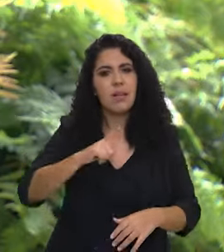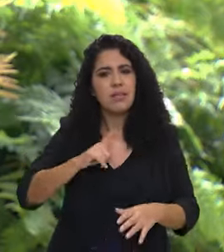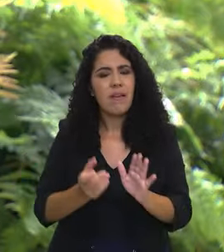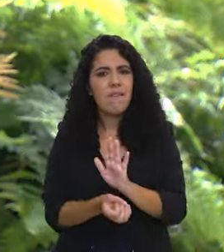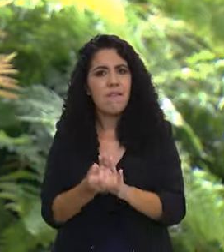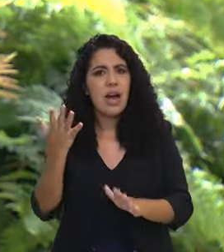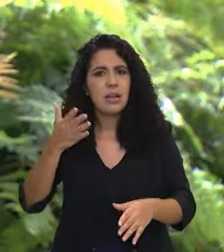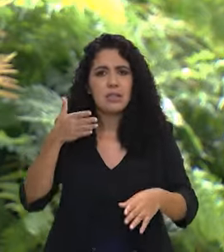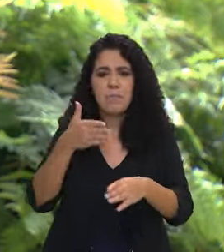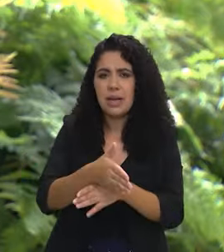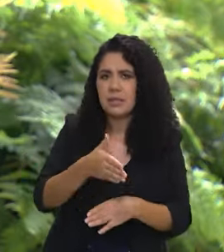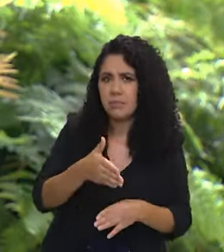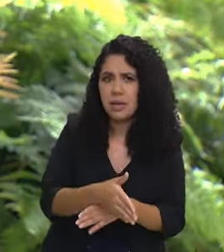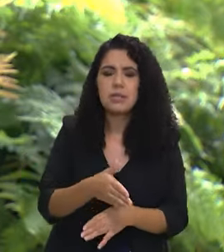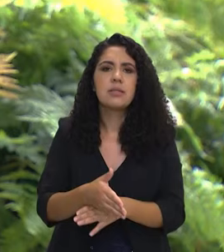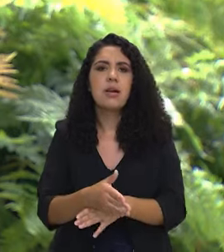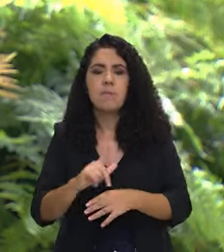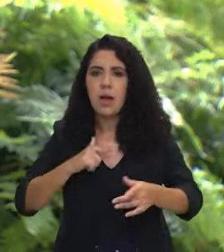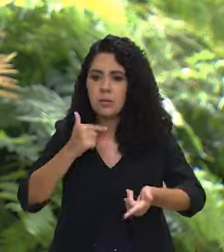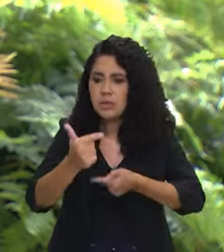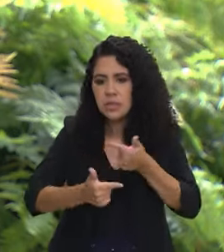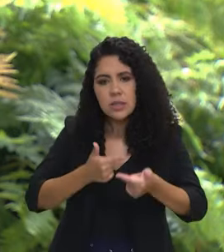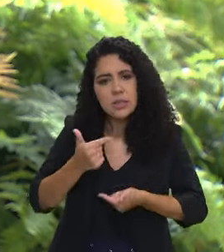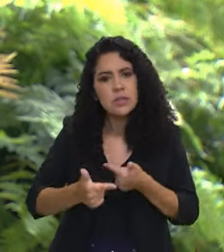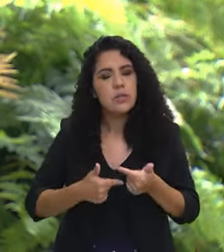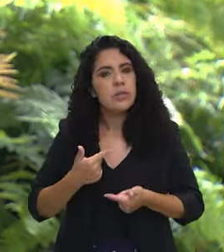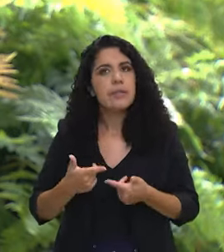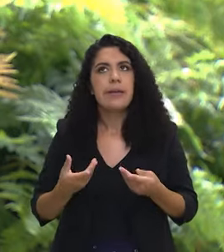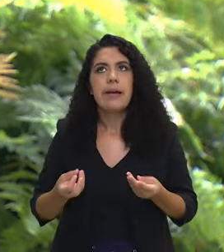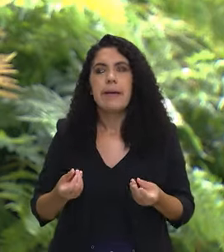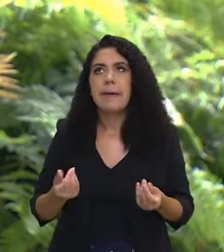participação, trabalhando de maneira realmente muito,